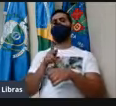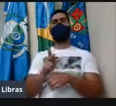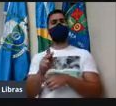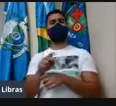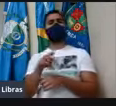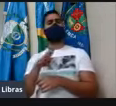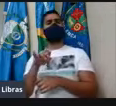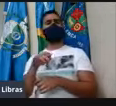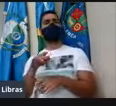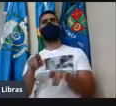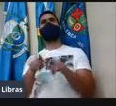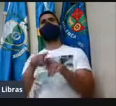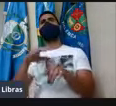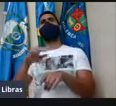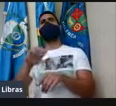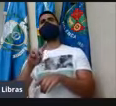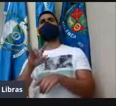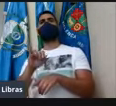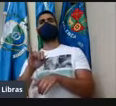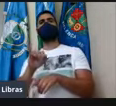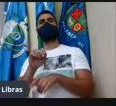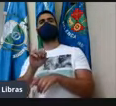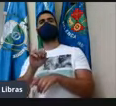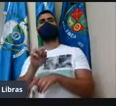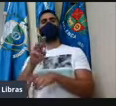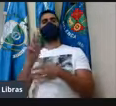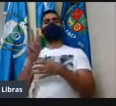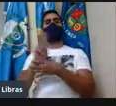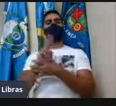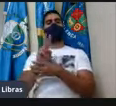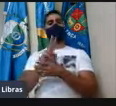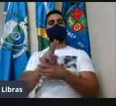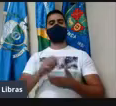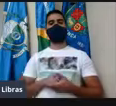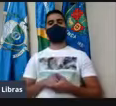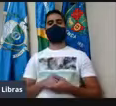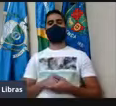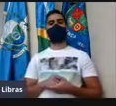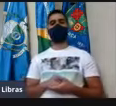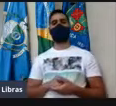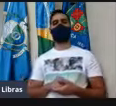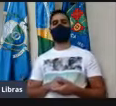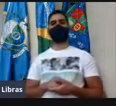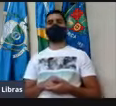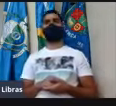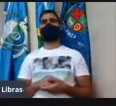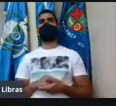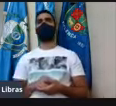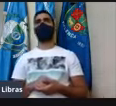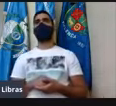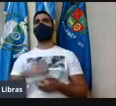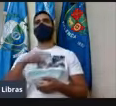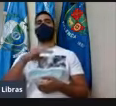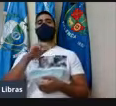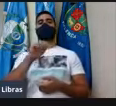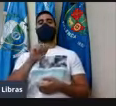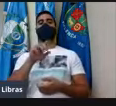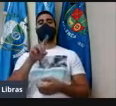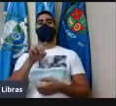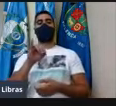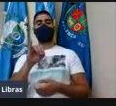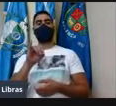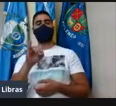no CADPREV Web Valença. Perdão, CADPREV Web